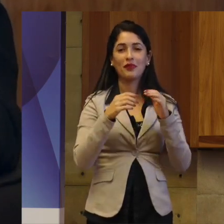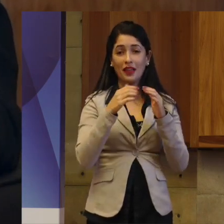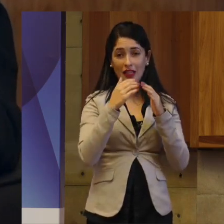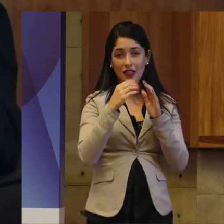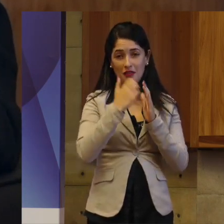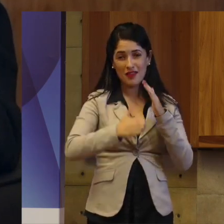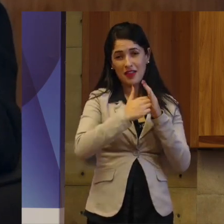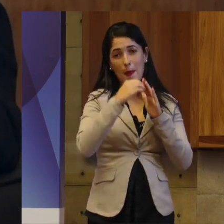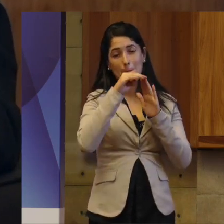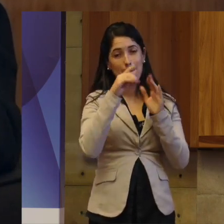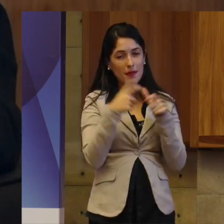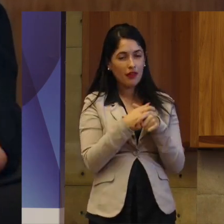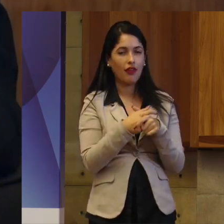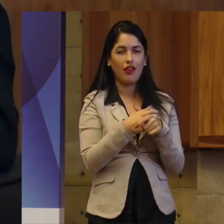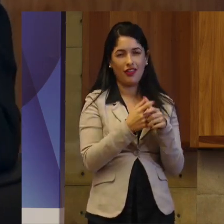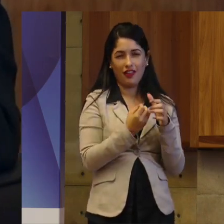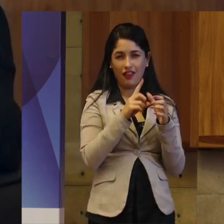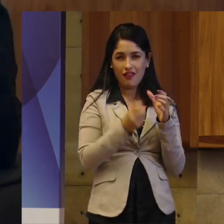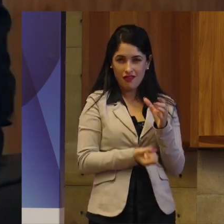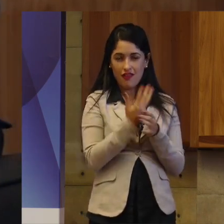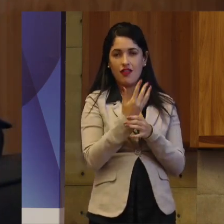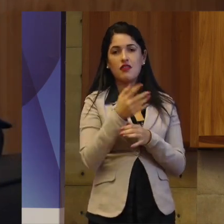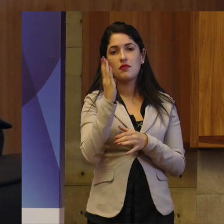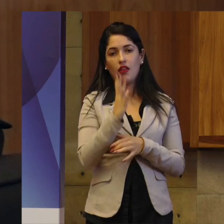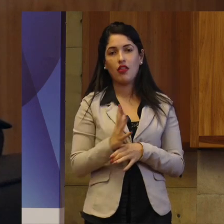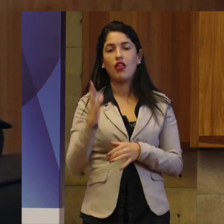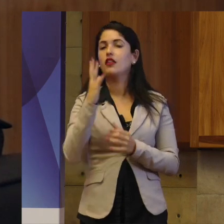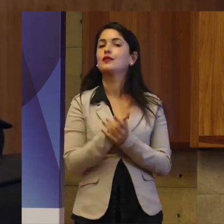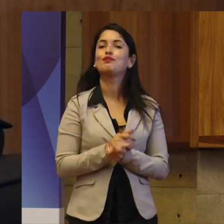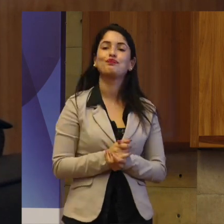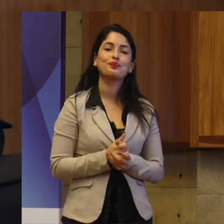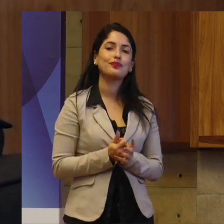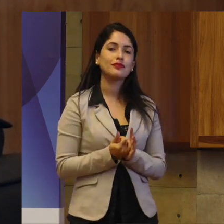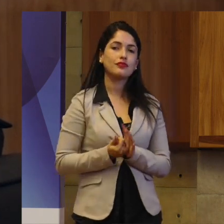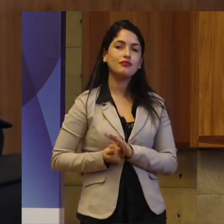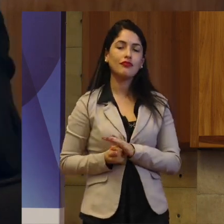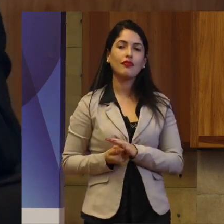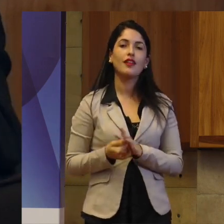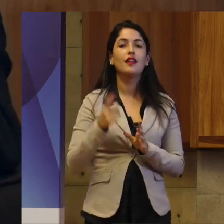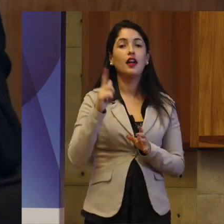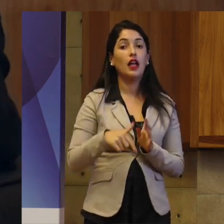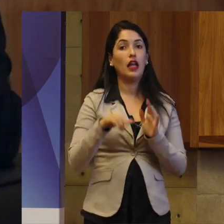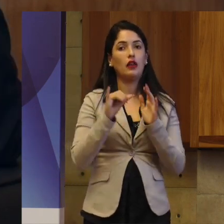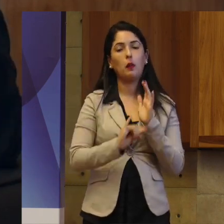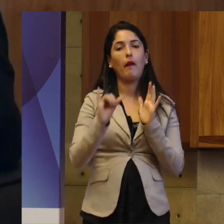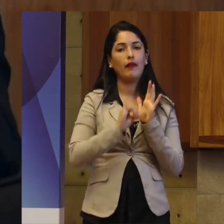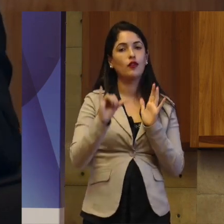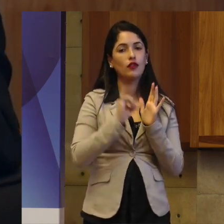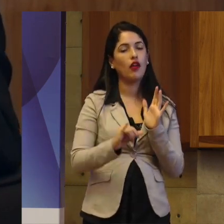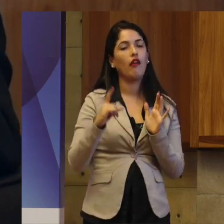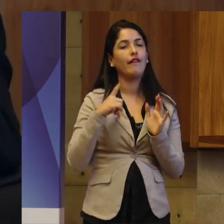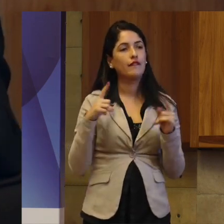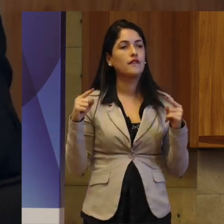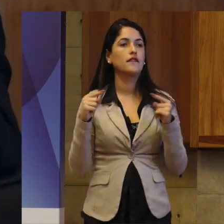Institucionalmente, nós somos atores, Itamaraty, na estratégia brasileira de transformação digital, no e-digital, tem a ver com